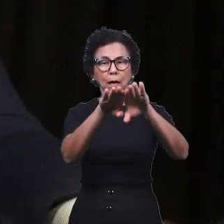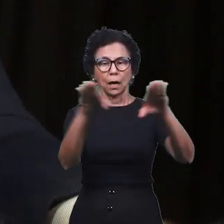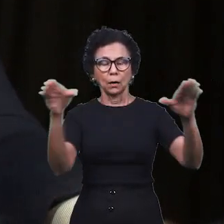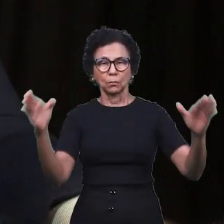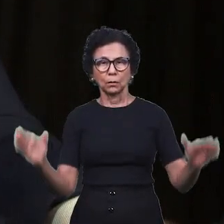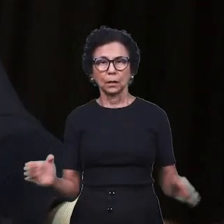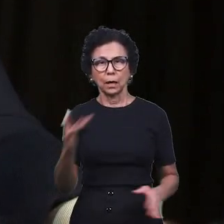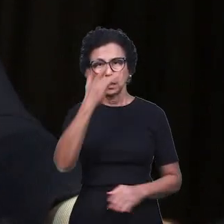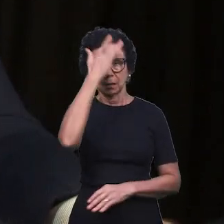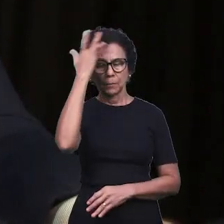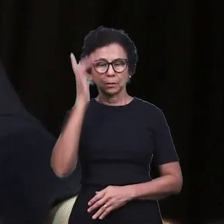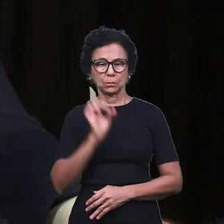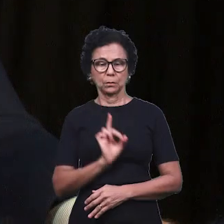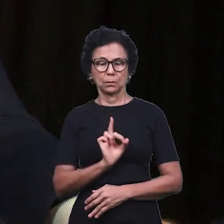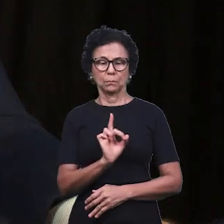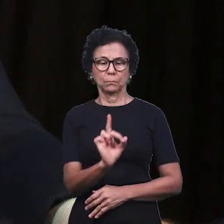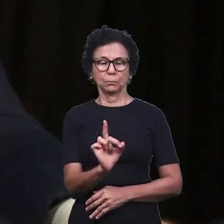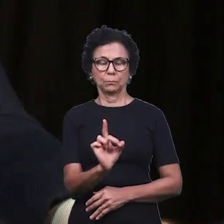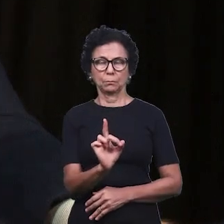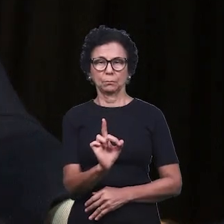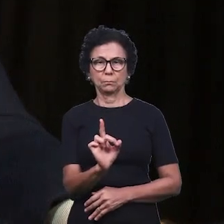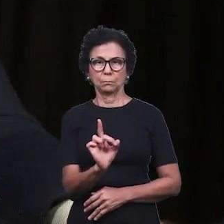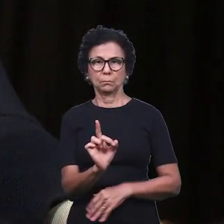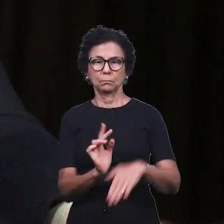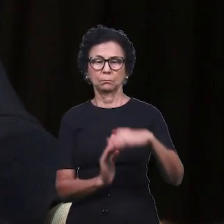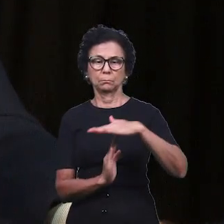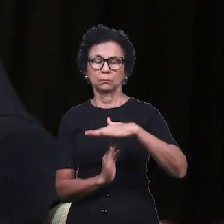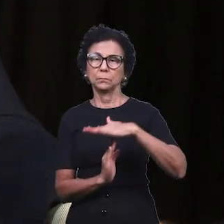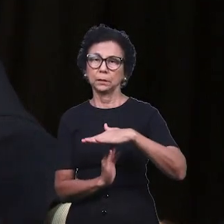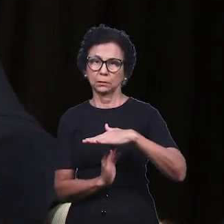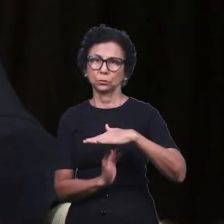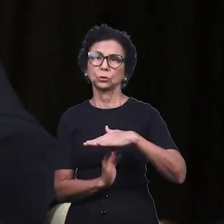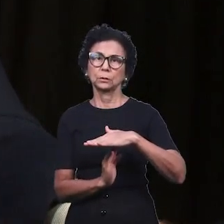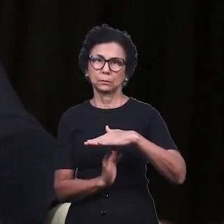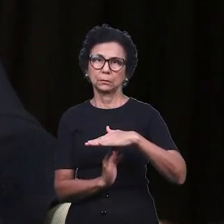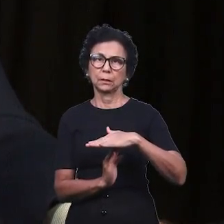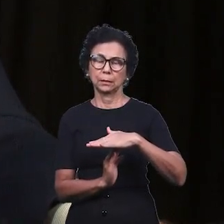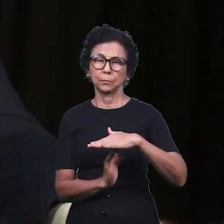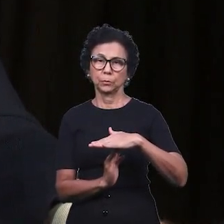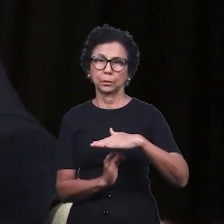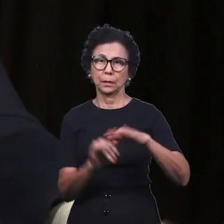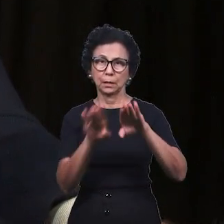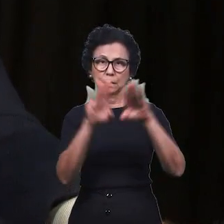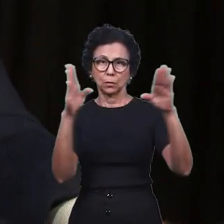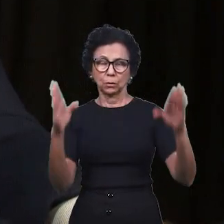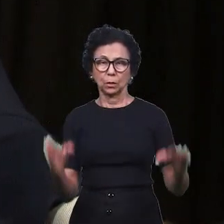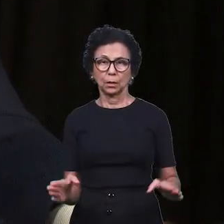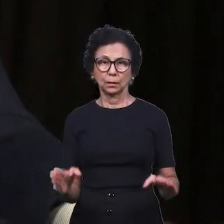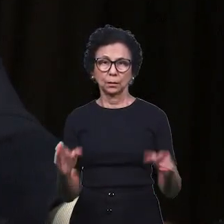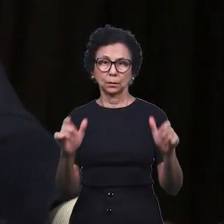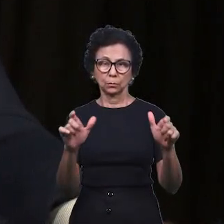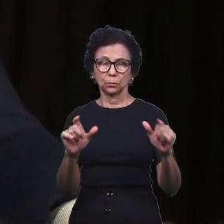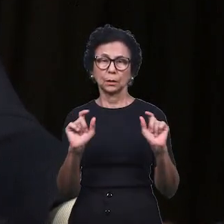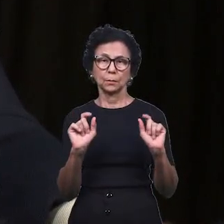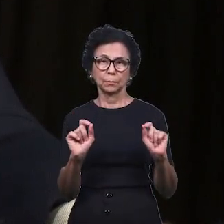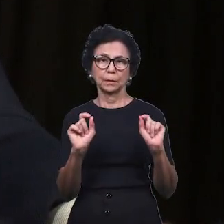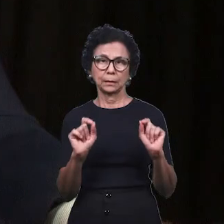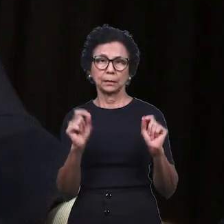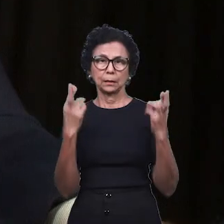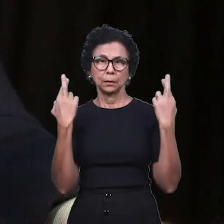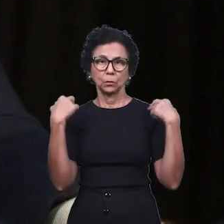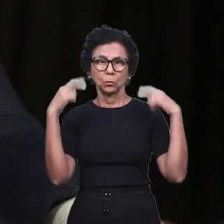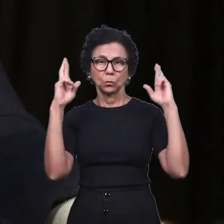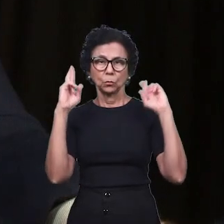do que havia acontecido no altar, que era o altar do holocausto. Assim é quando nos